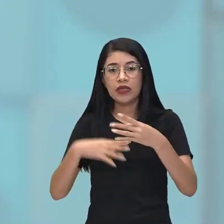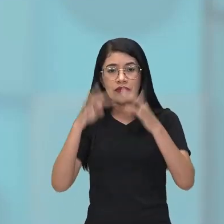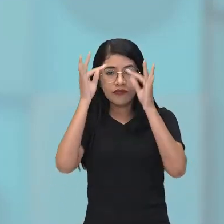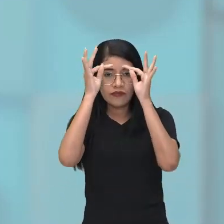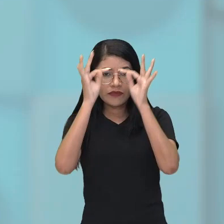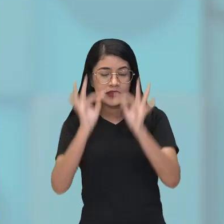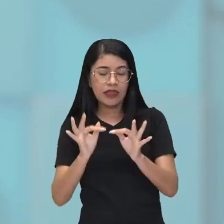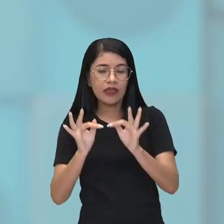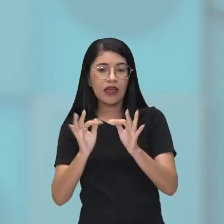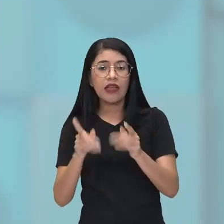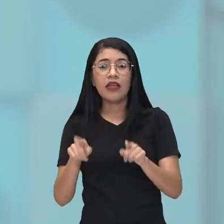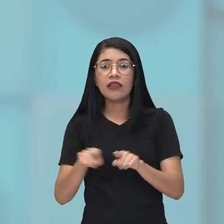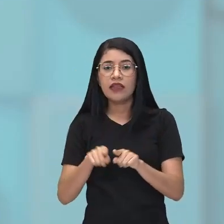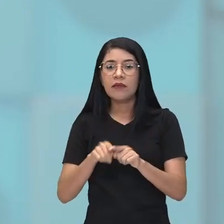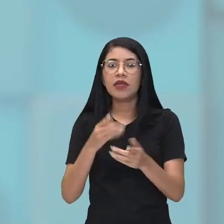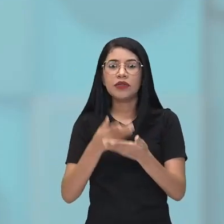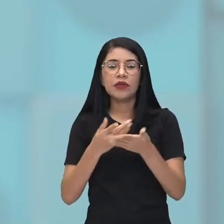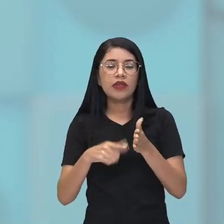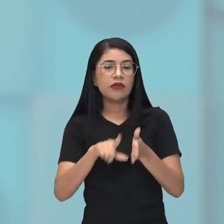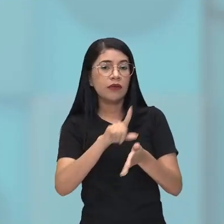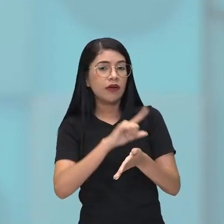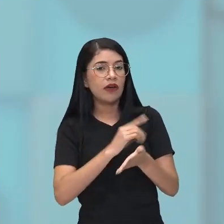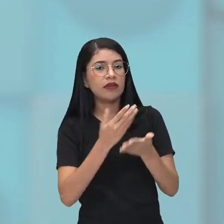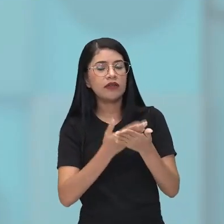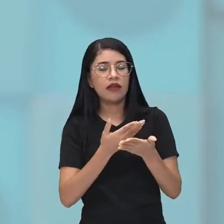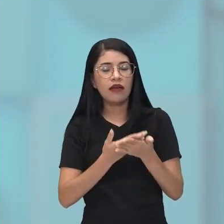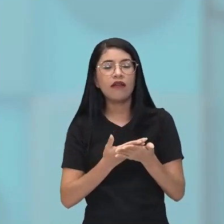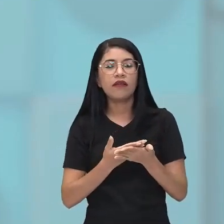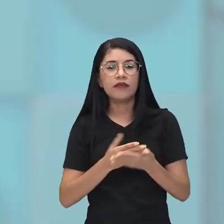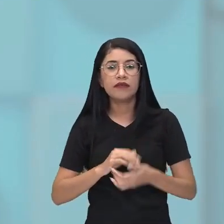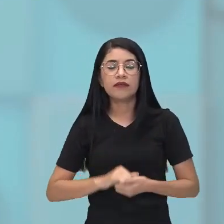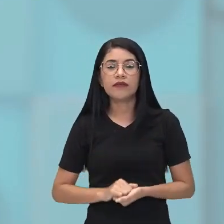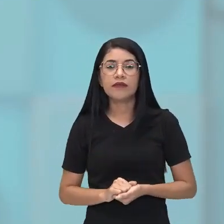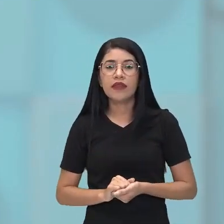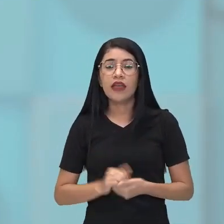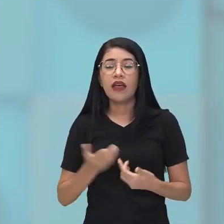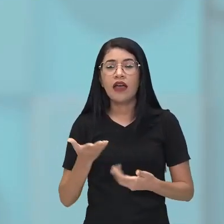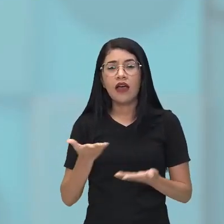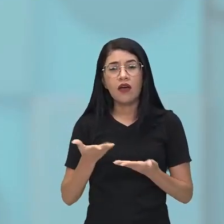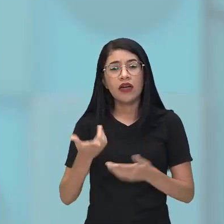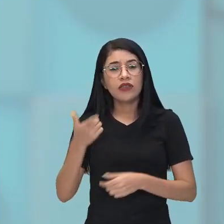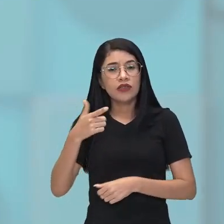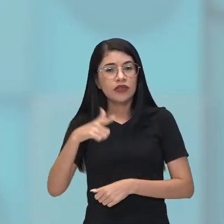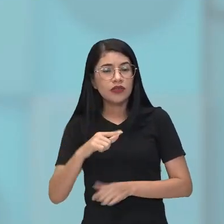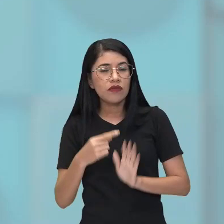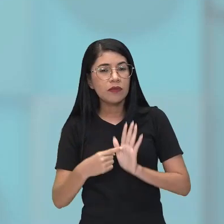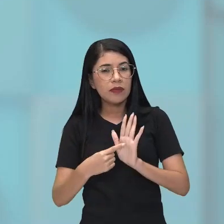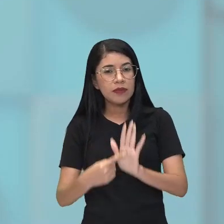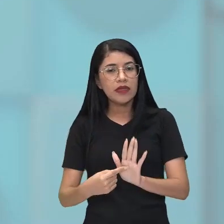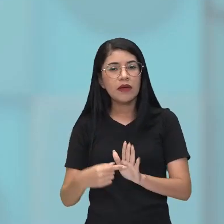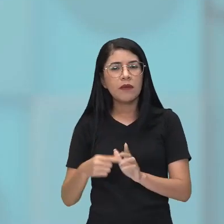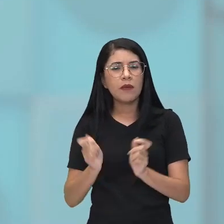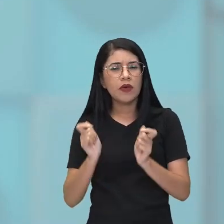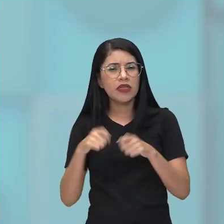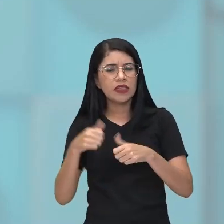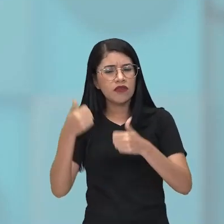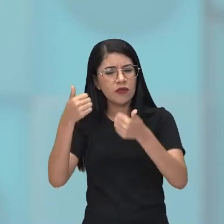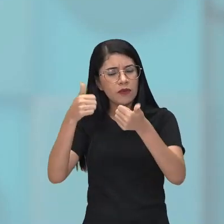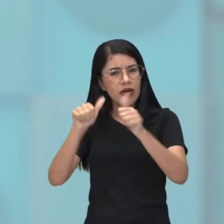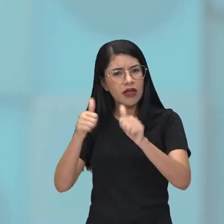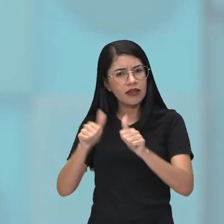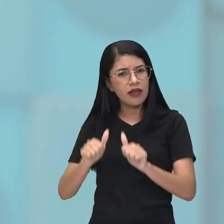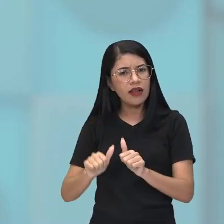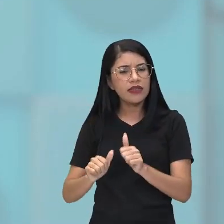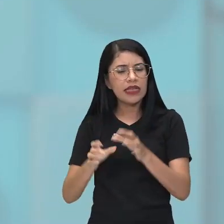que também já foi visto em outro momento durante o nosso módulo e agora reaparece para nós, para que nós possamos fazer um